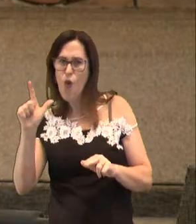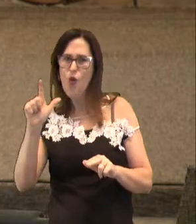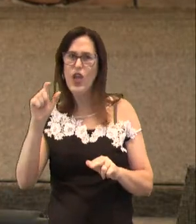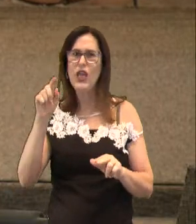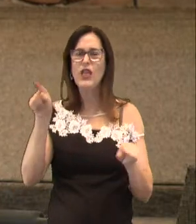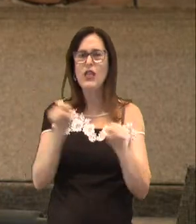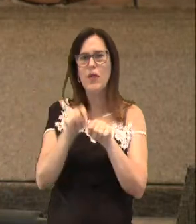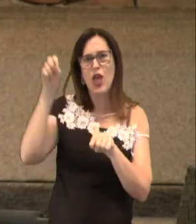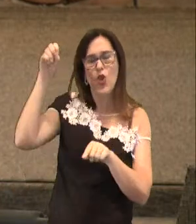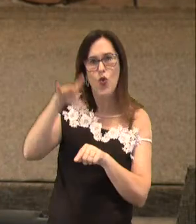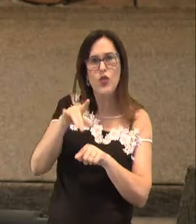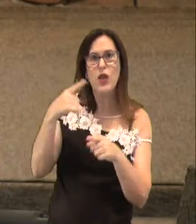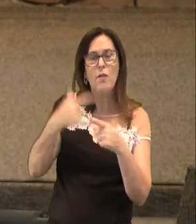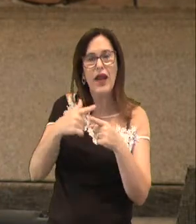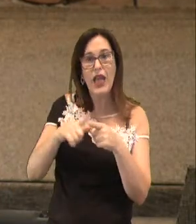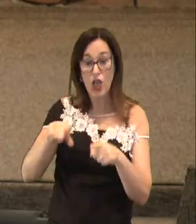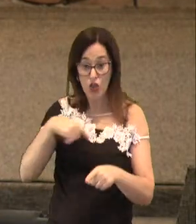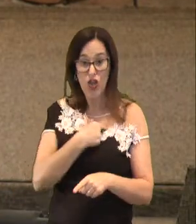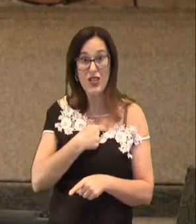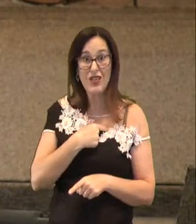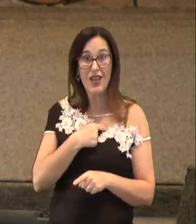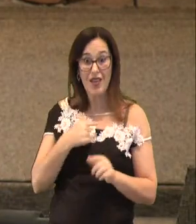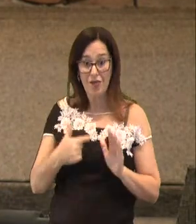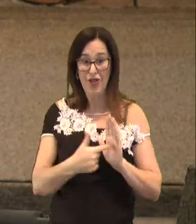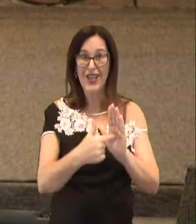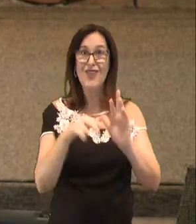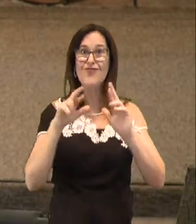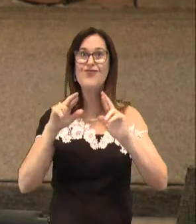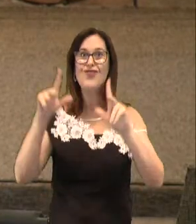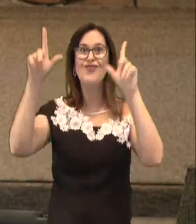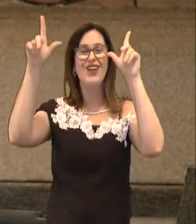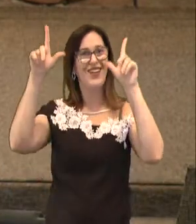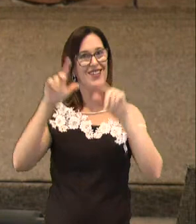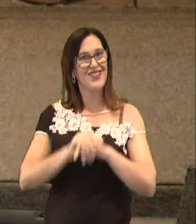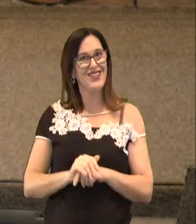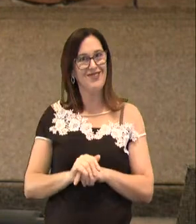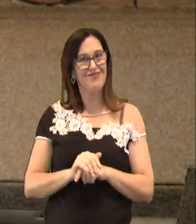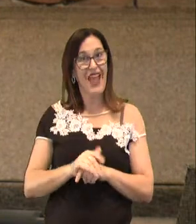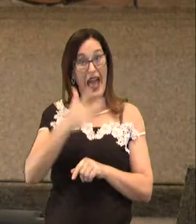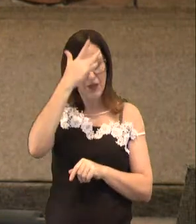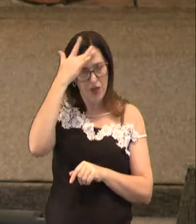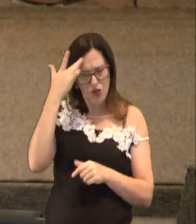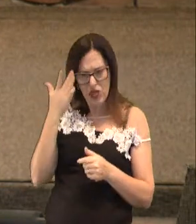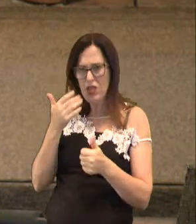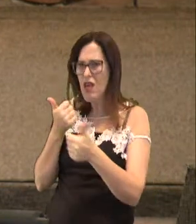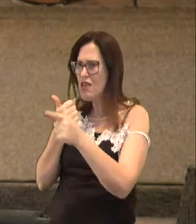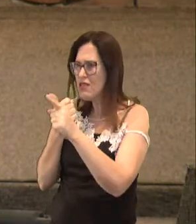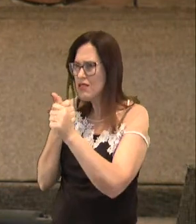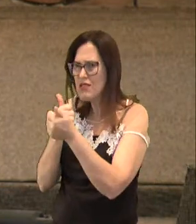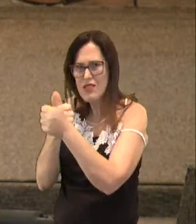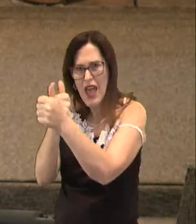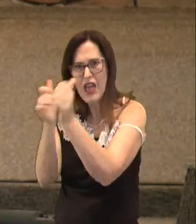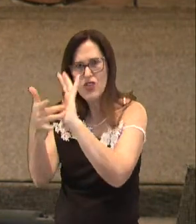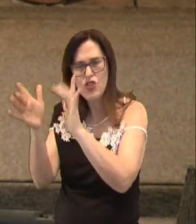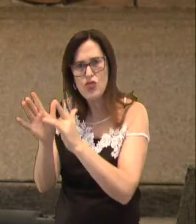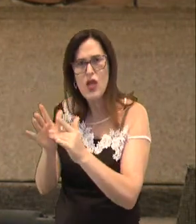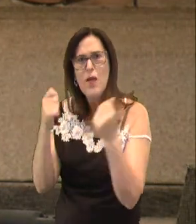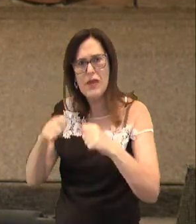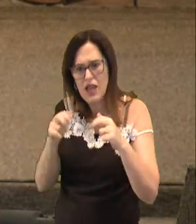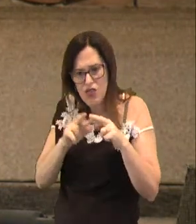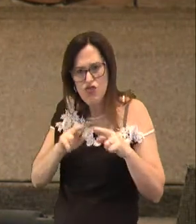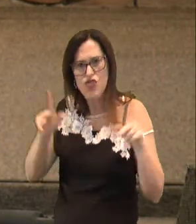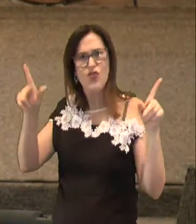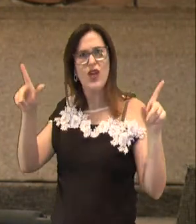diferença. Esse é o chamado para todo aquele que crê e segue a Cristo, fazer diferença, ser diferente, para